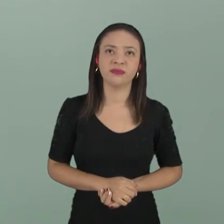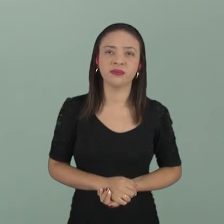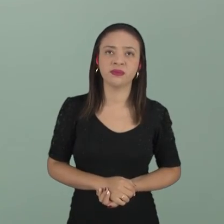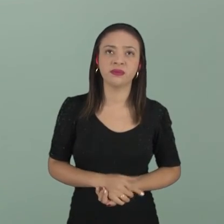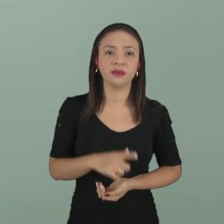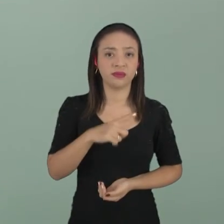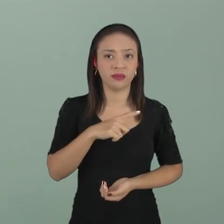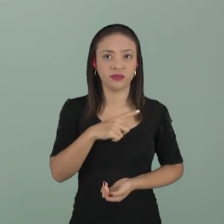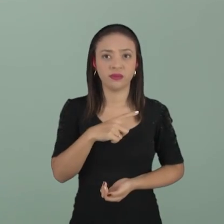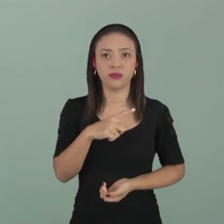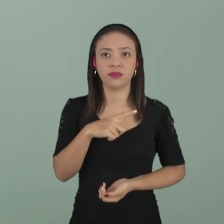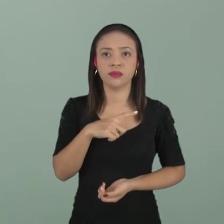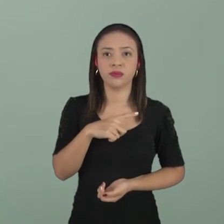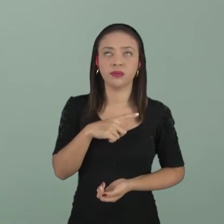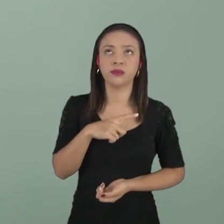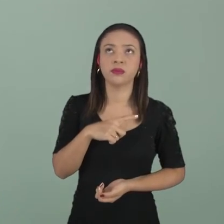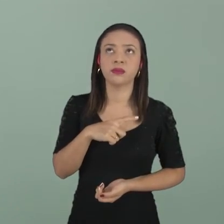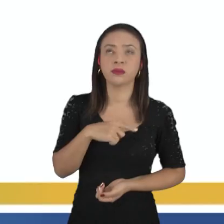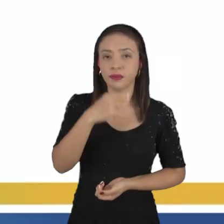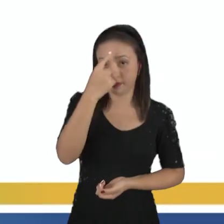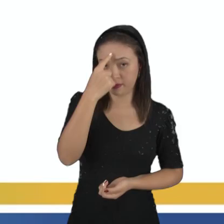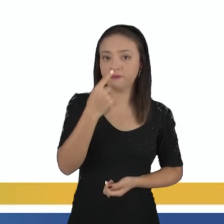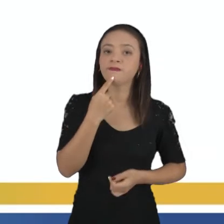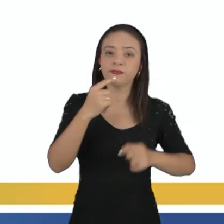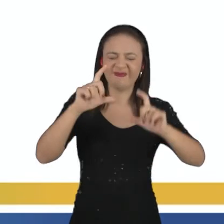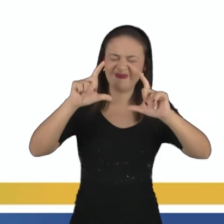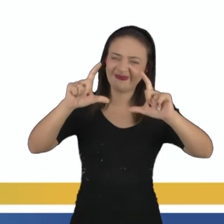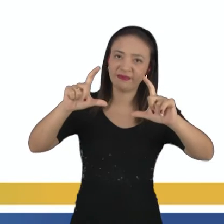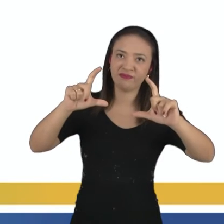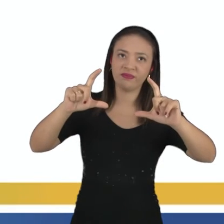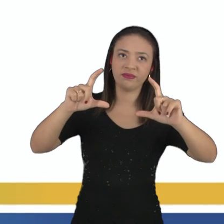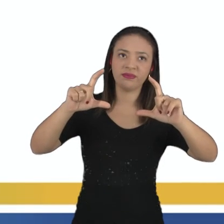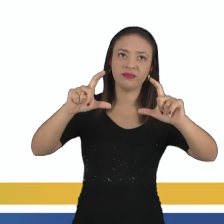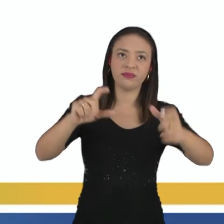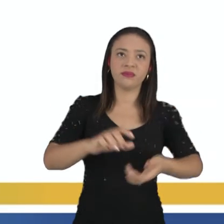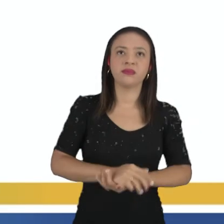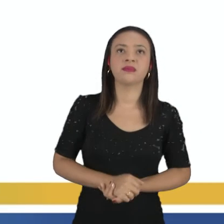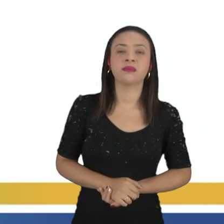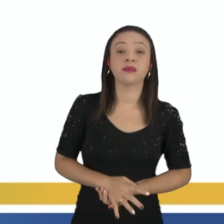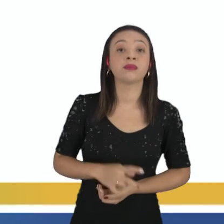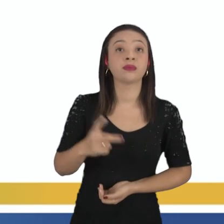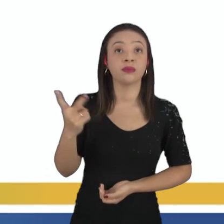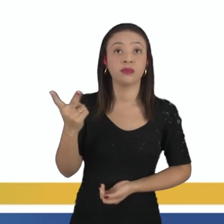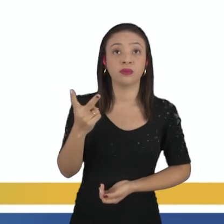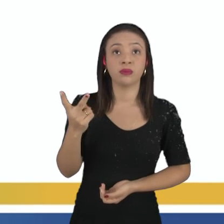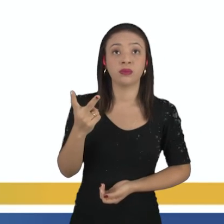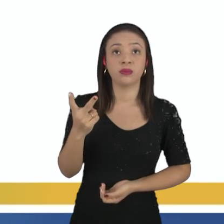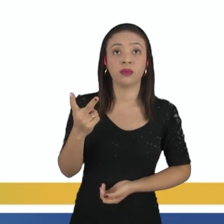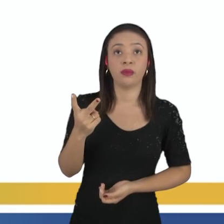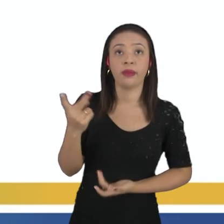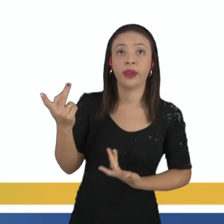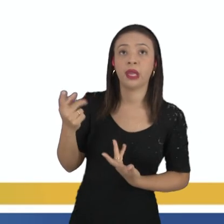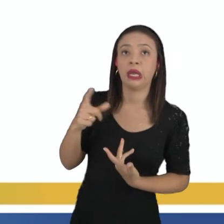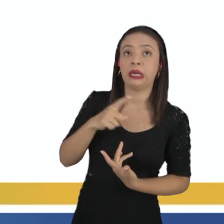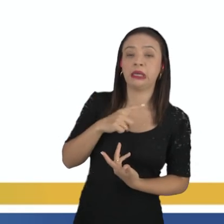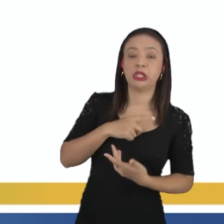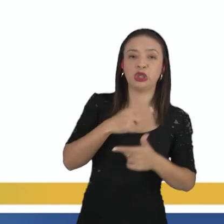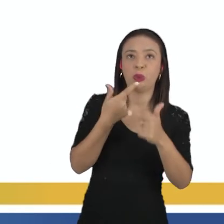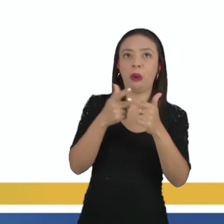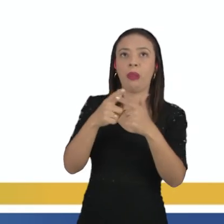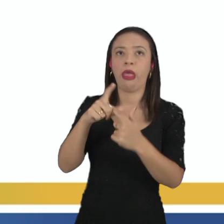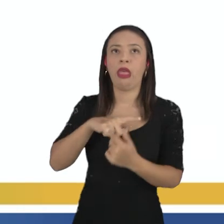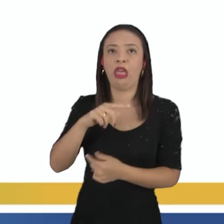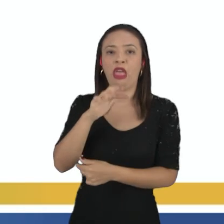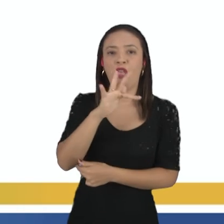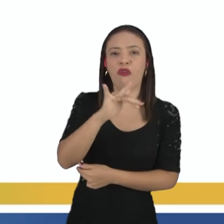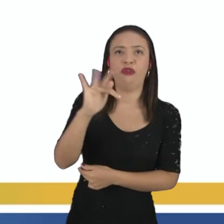Nós temos a tirinha aí, né? Vamos lá. Esses casos envolvendo FIFA, CBF